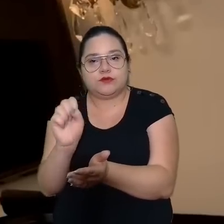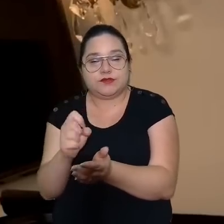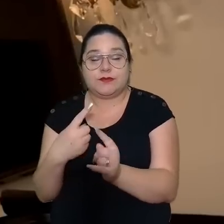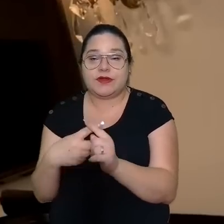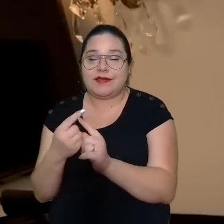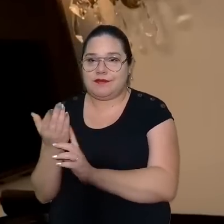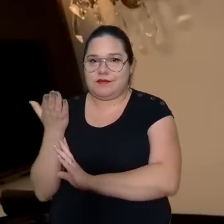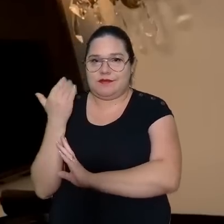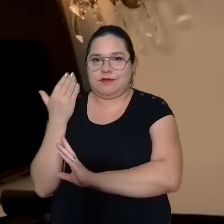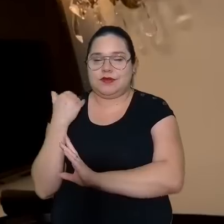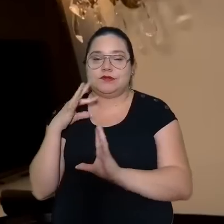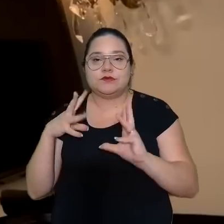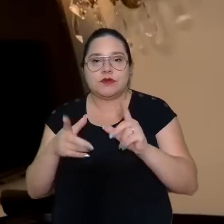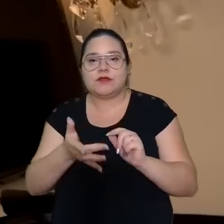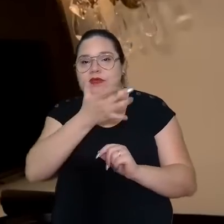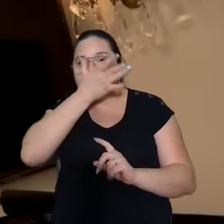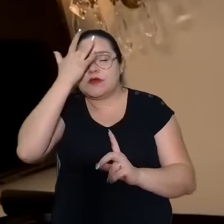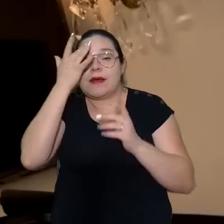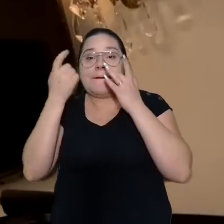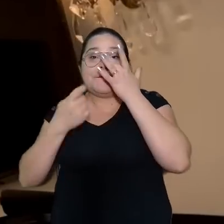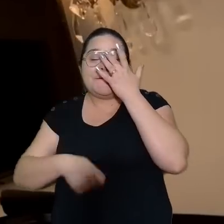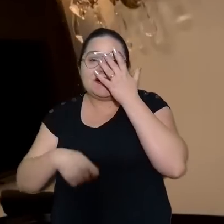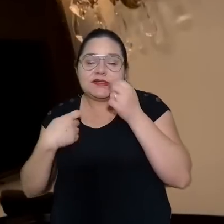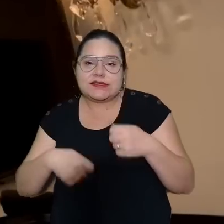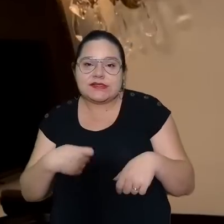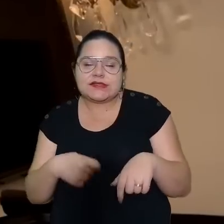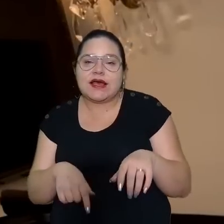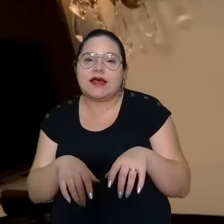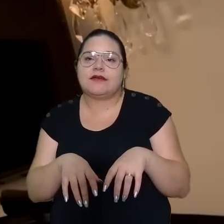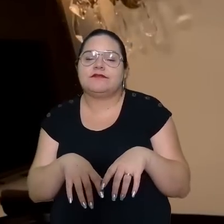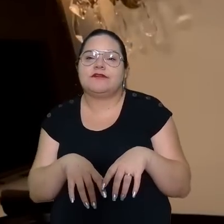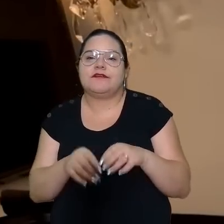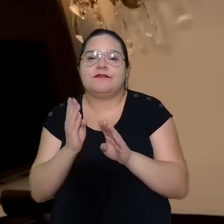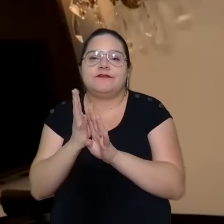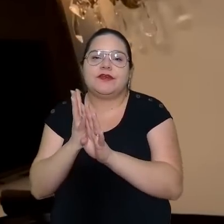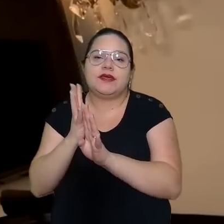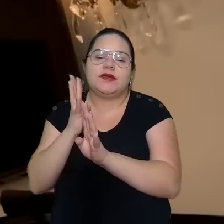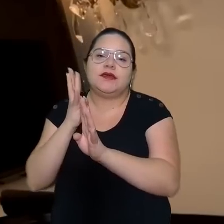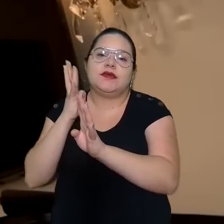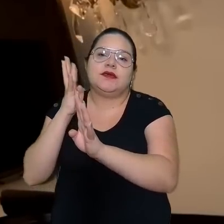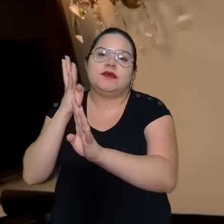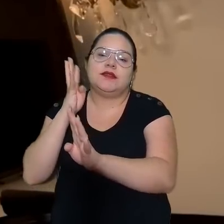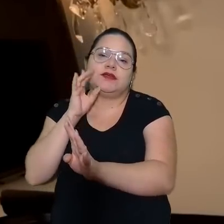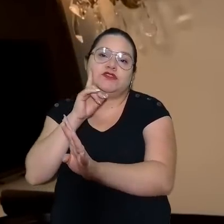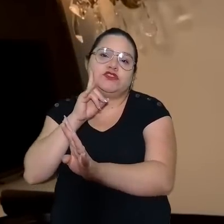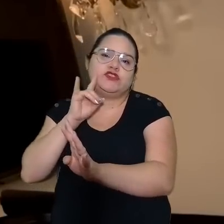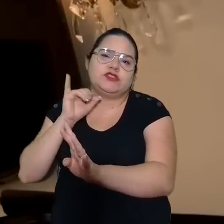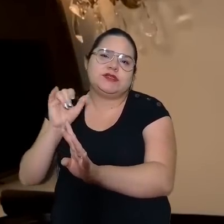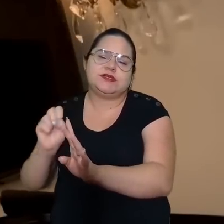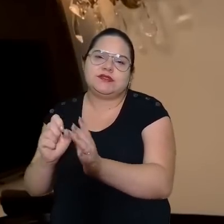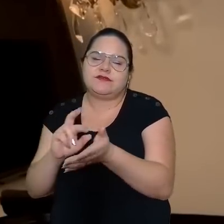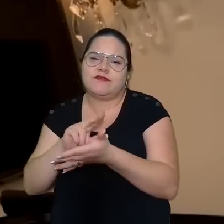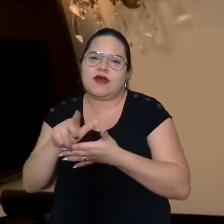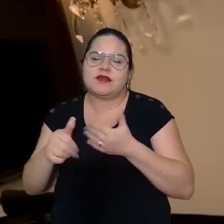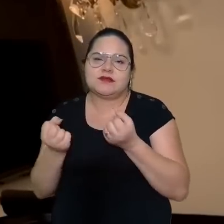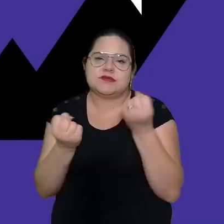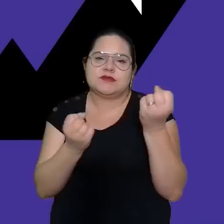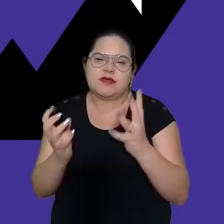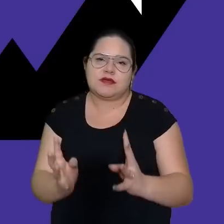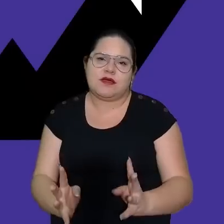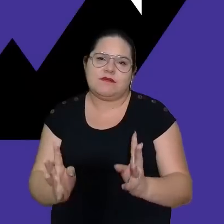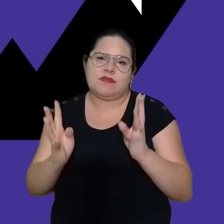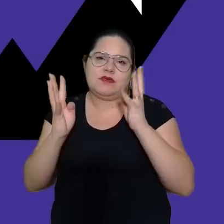todo mundo precisava pegar aquelas filas lá de dias de caminhão para